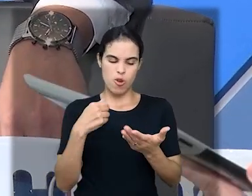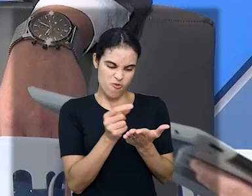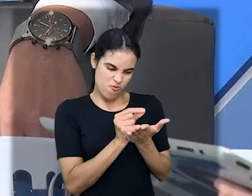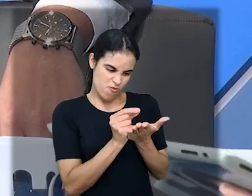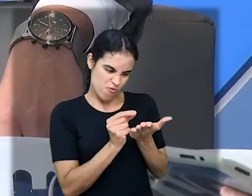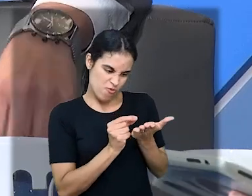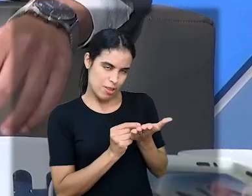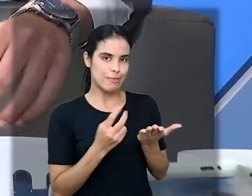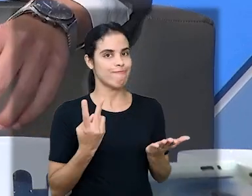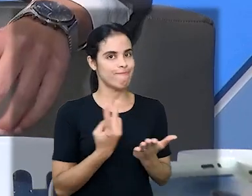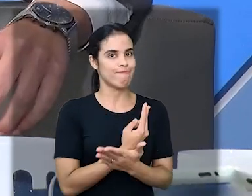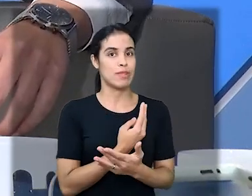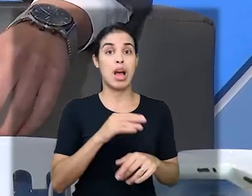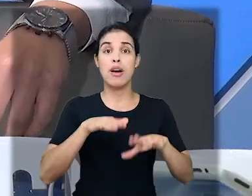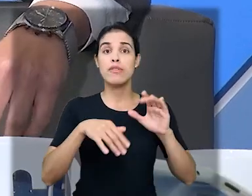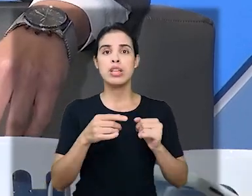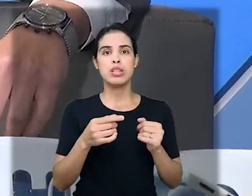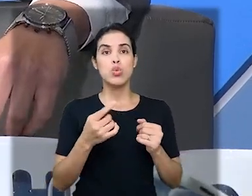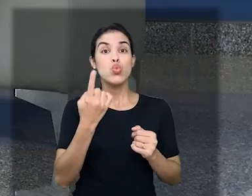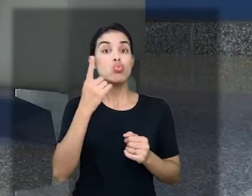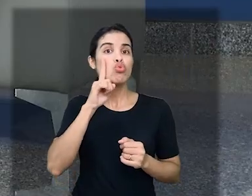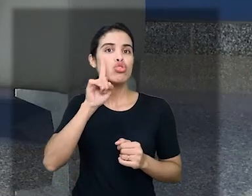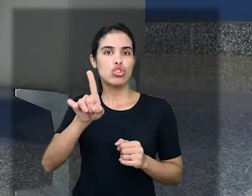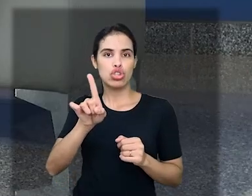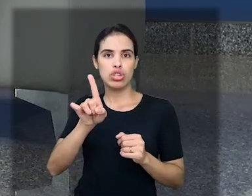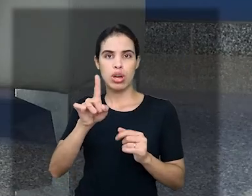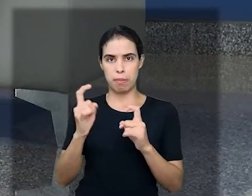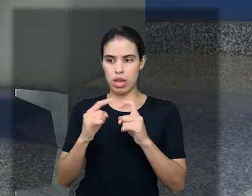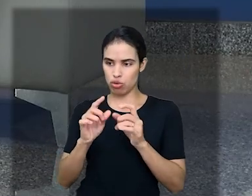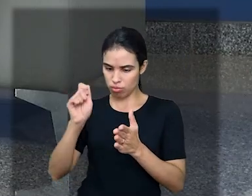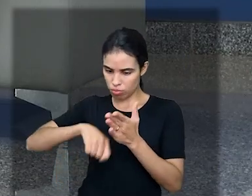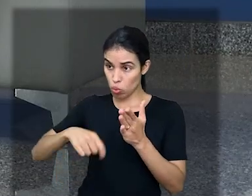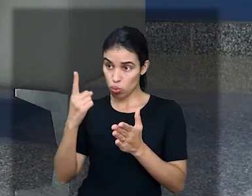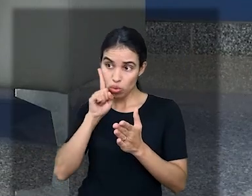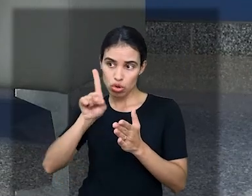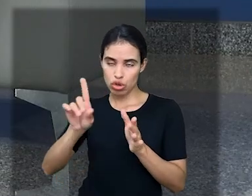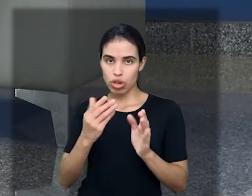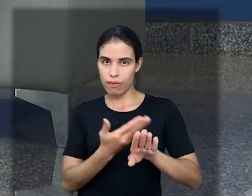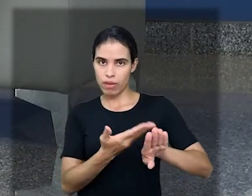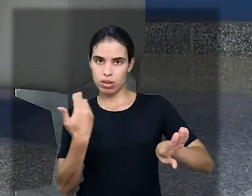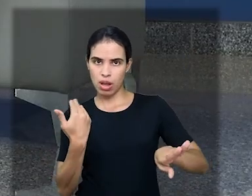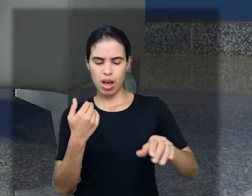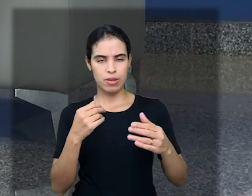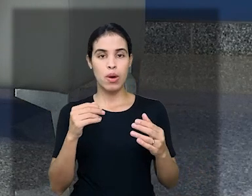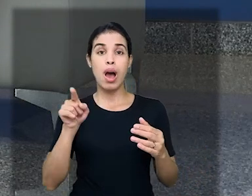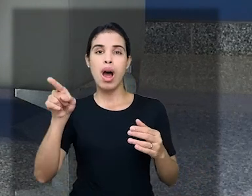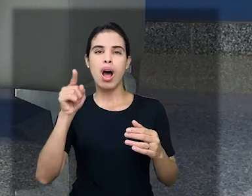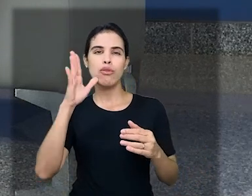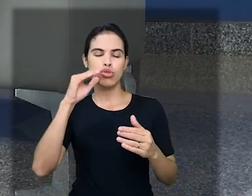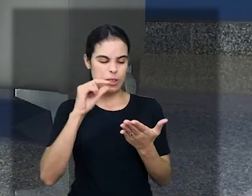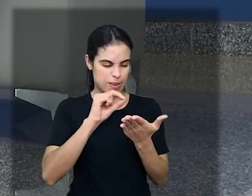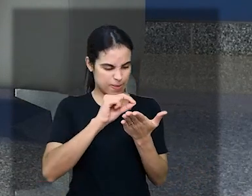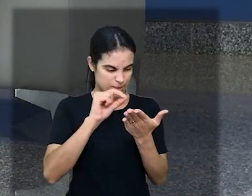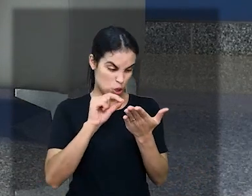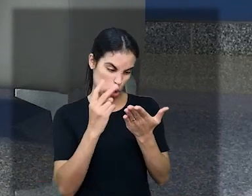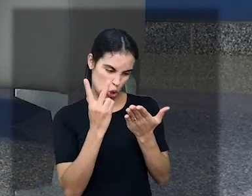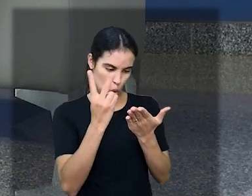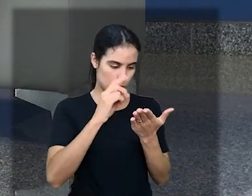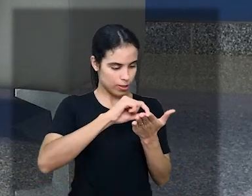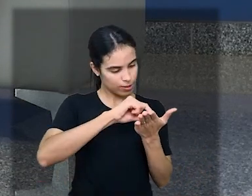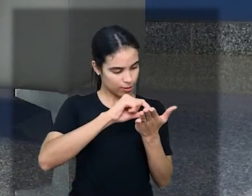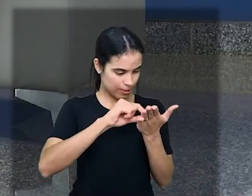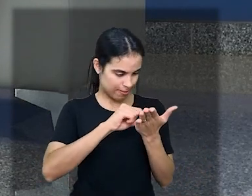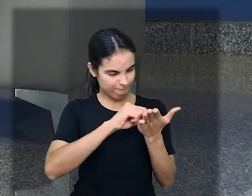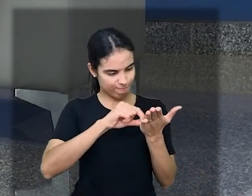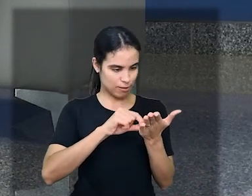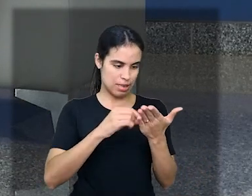vezes, aquele empregado tem um dia de atestado, ele vai, faz o 2, puxa um 2 ali, tenta consertar, mas aí ele tem que